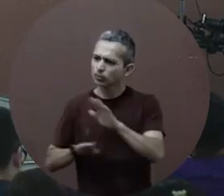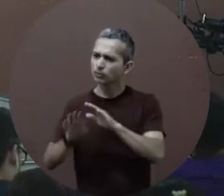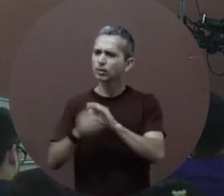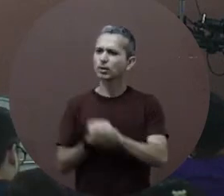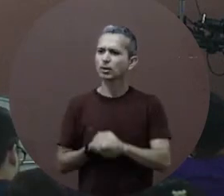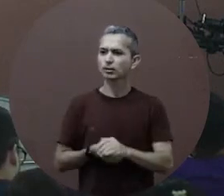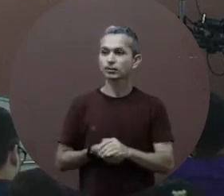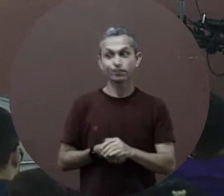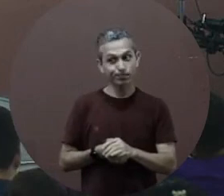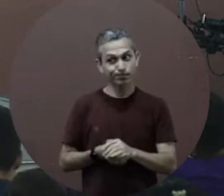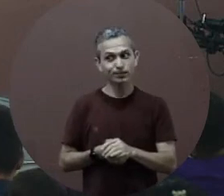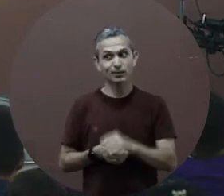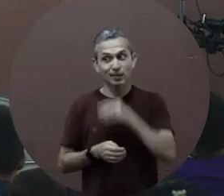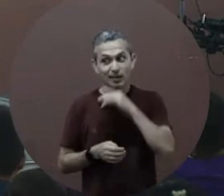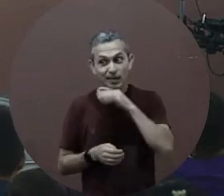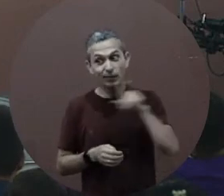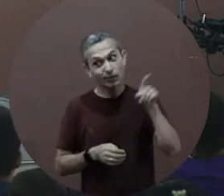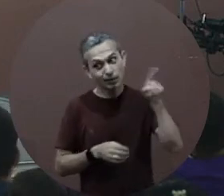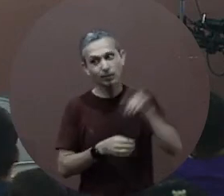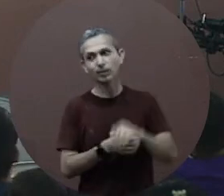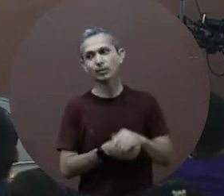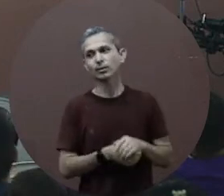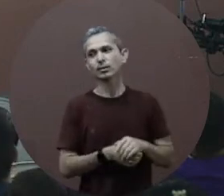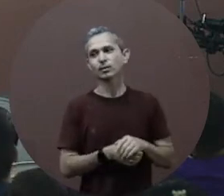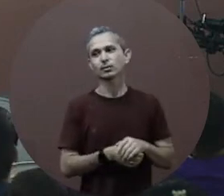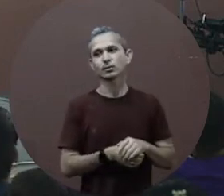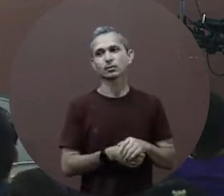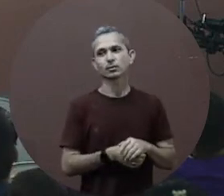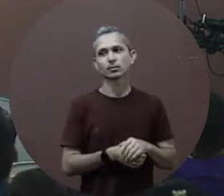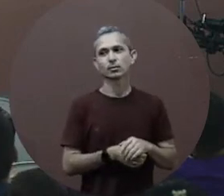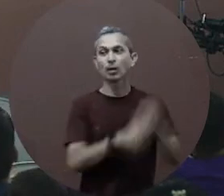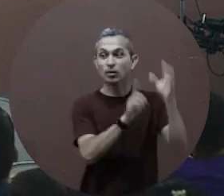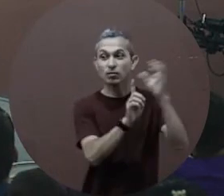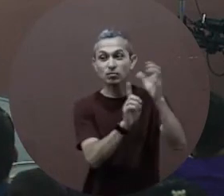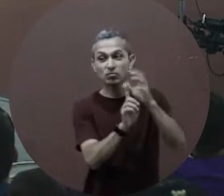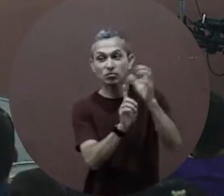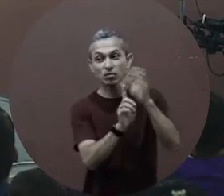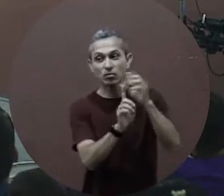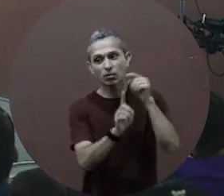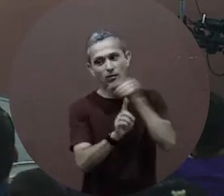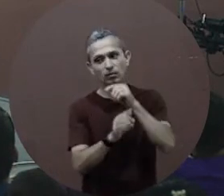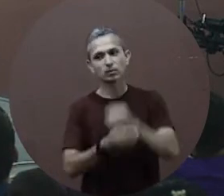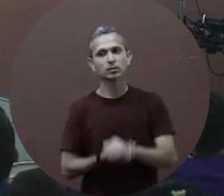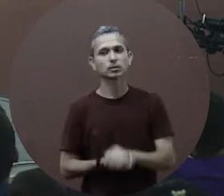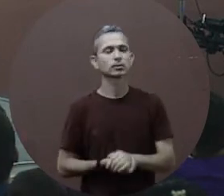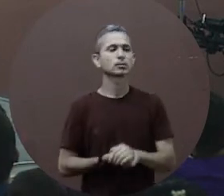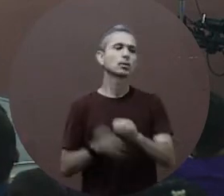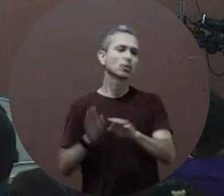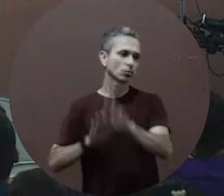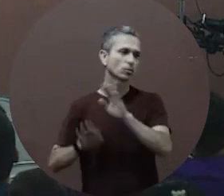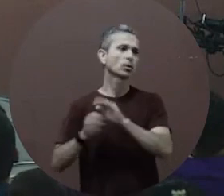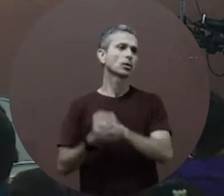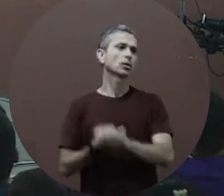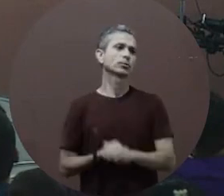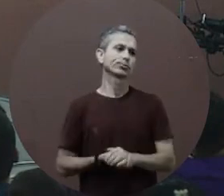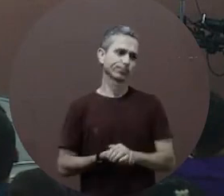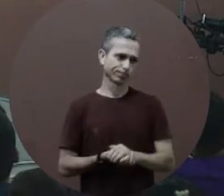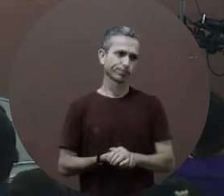não. Mas também não é só isso, é o combate aos que buscam proeminência orgulhosa. Lá em 3